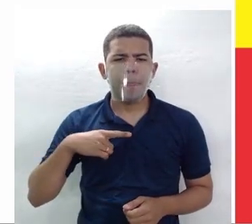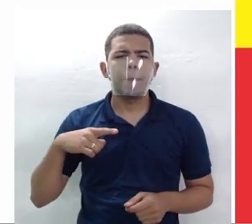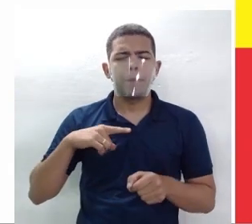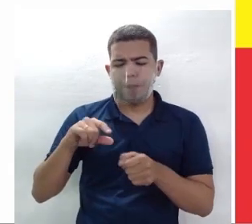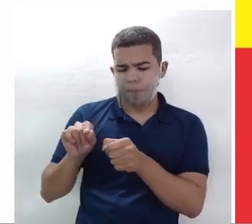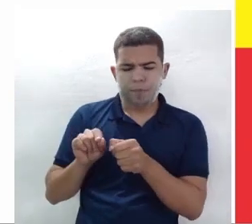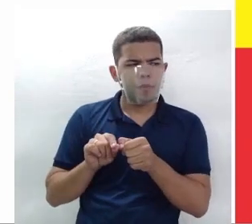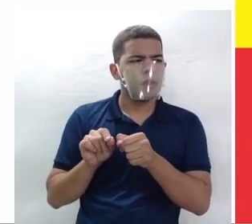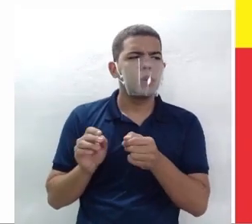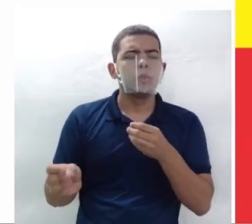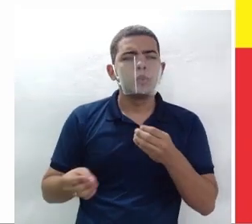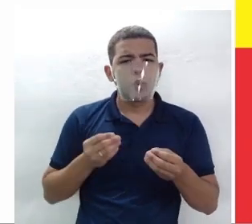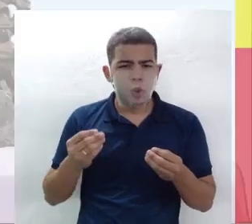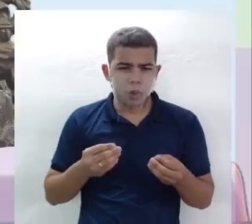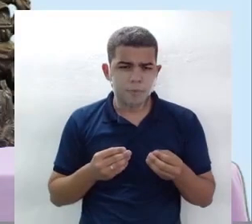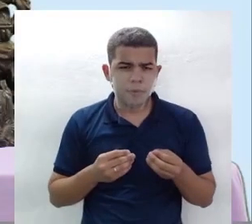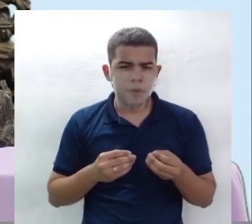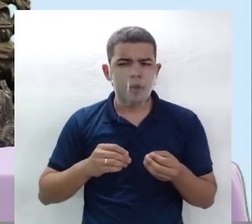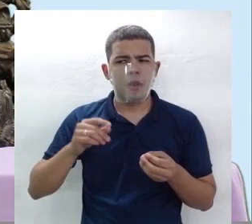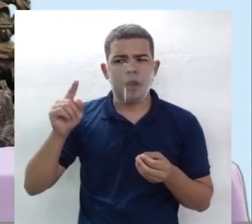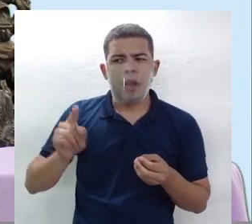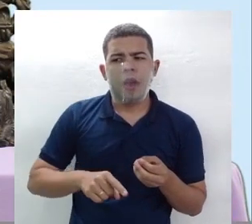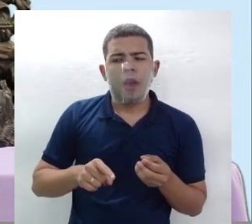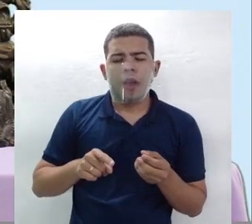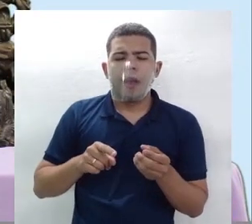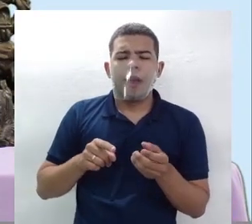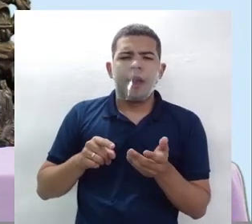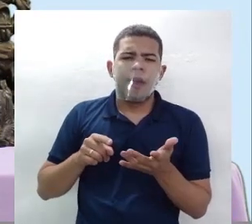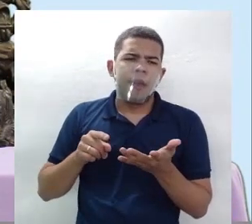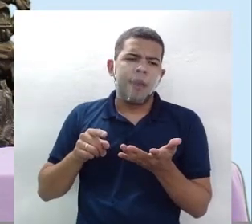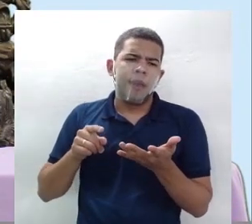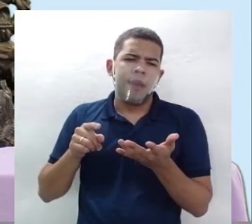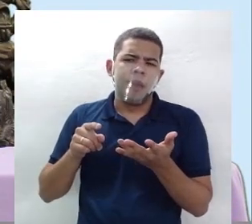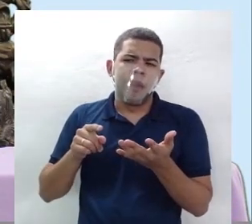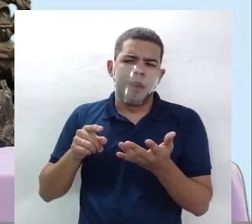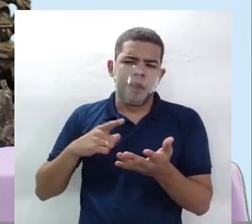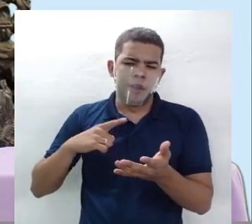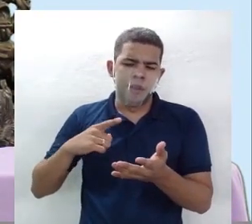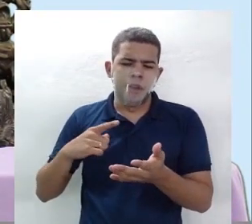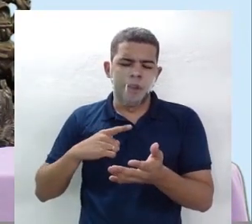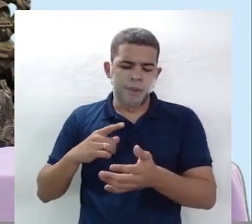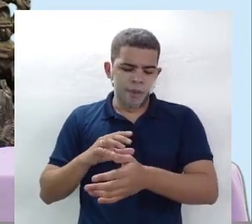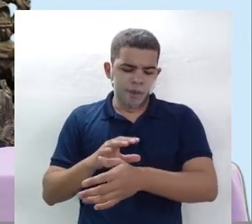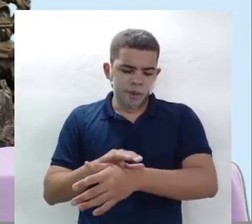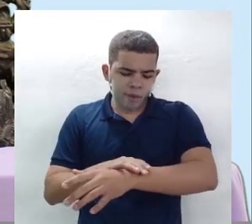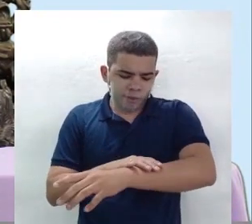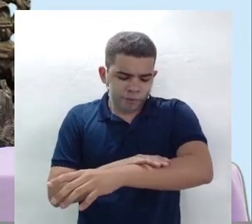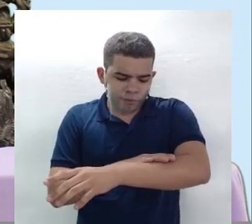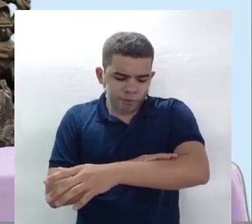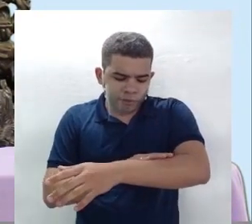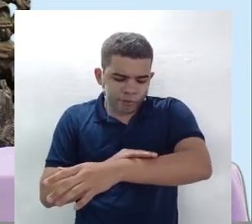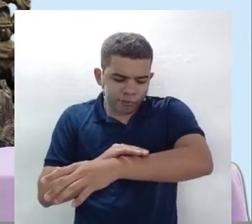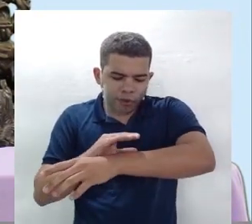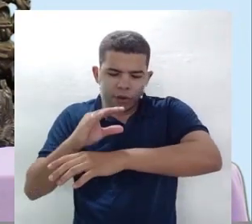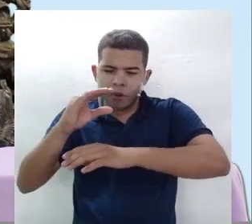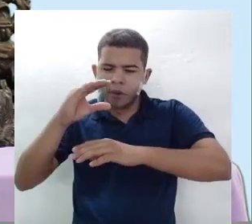formados justamente aí pelos tecidos